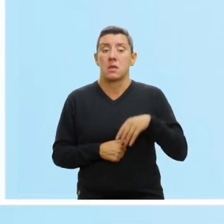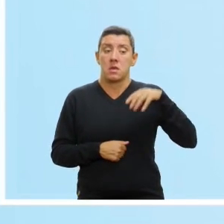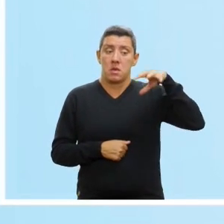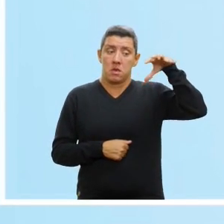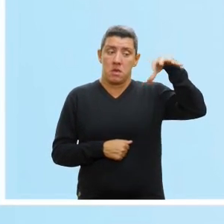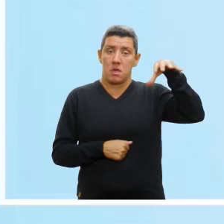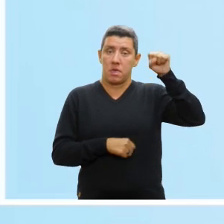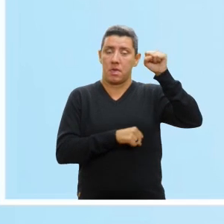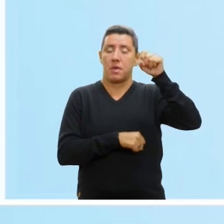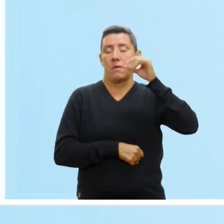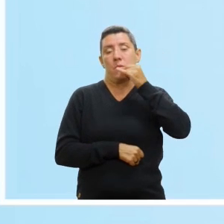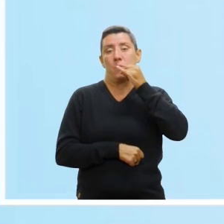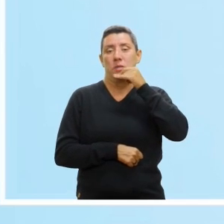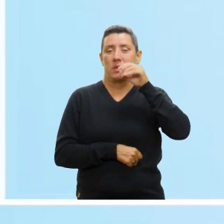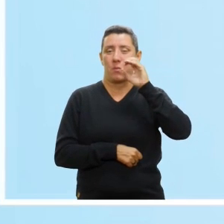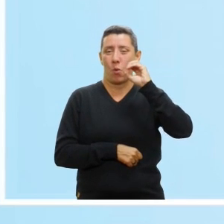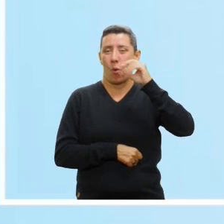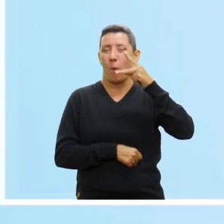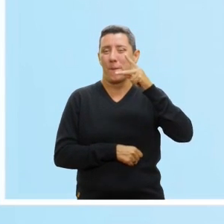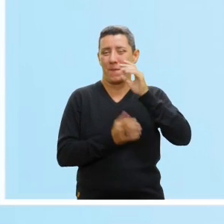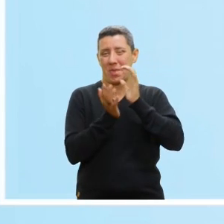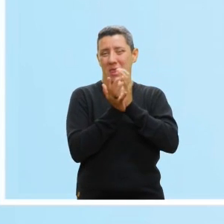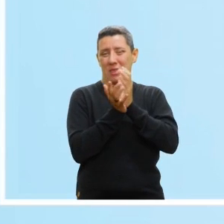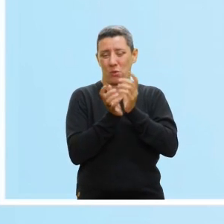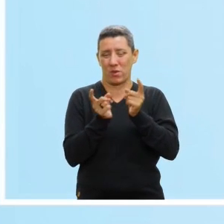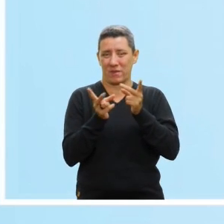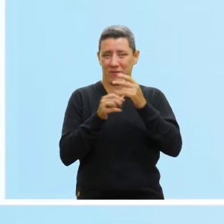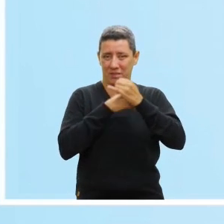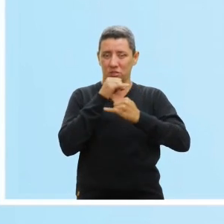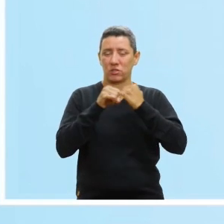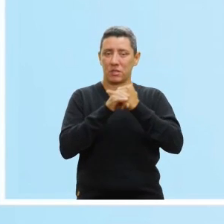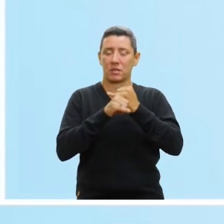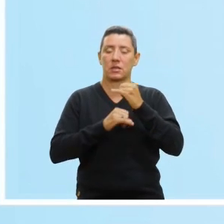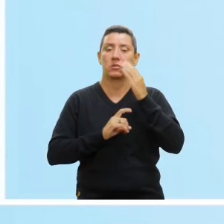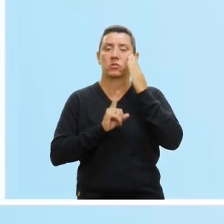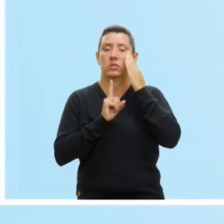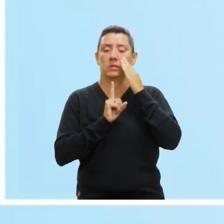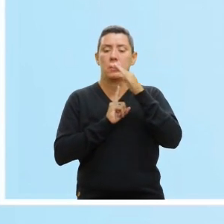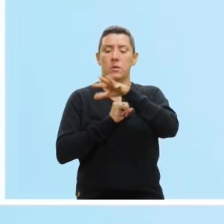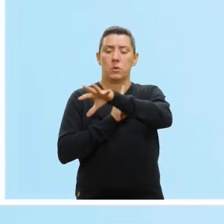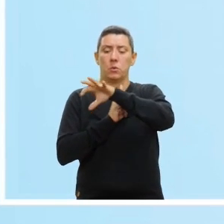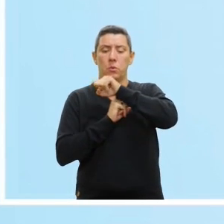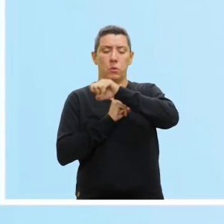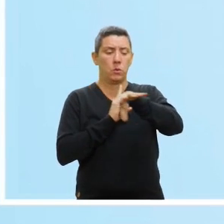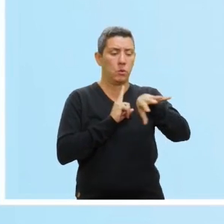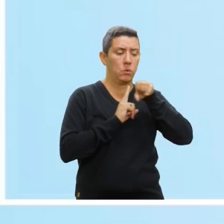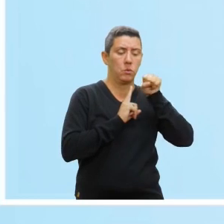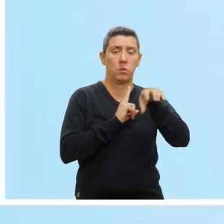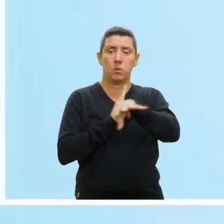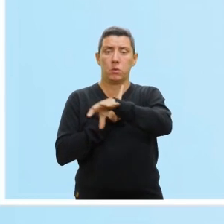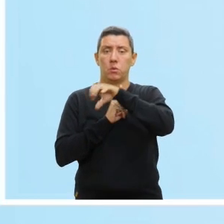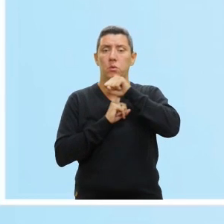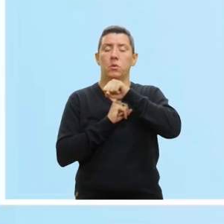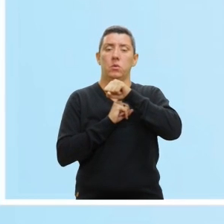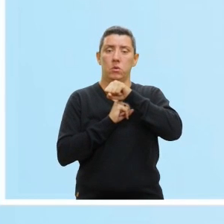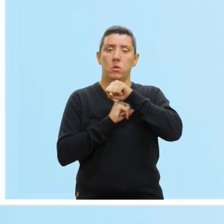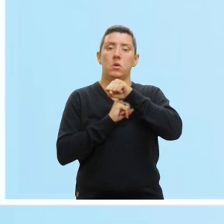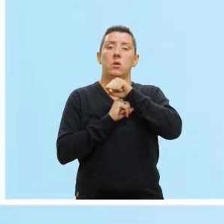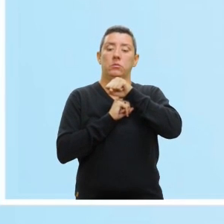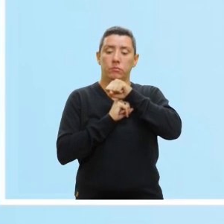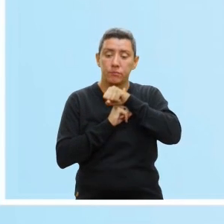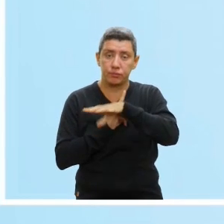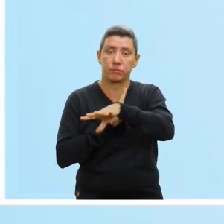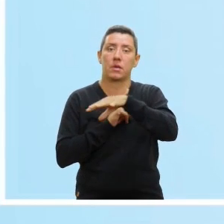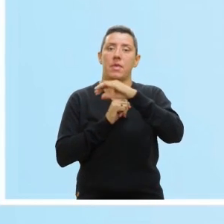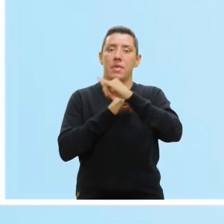sinal de vários usuários. Então ela precisa escoar esse sinal, né, esses dados para a internet. Então